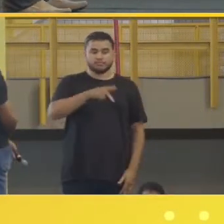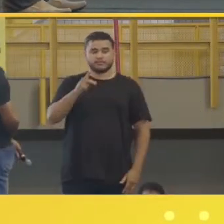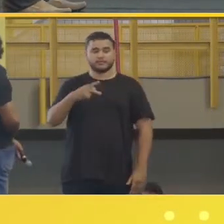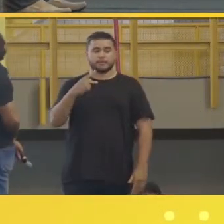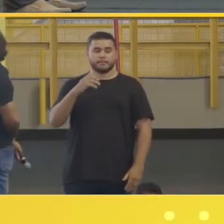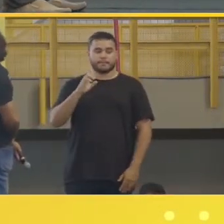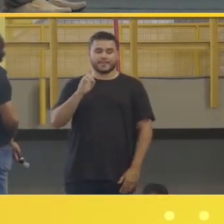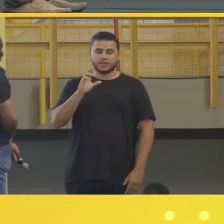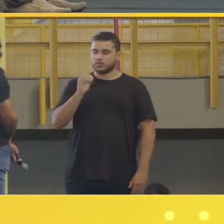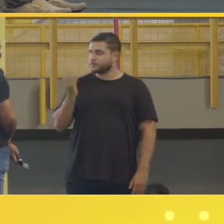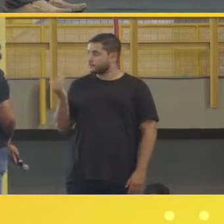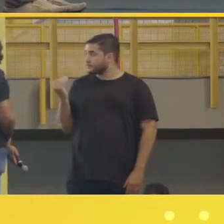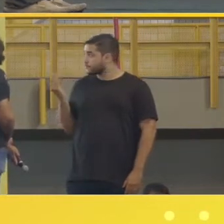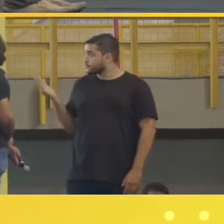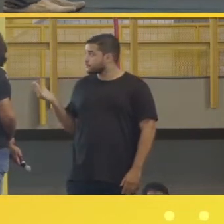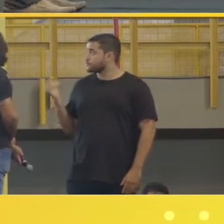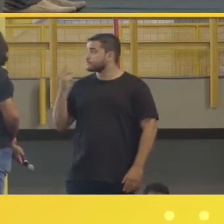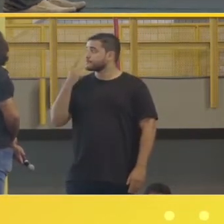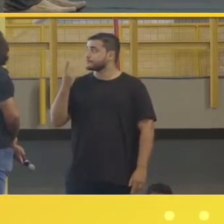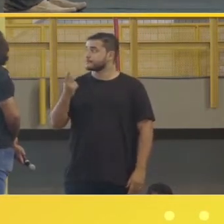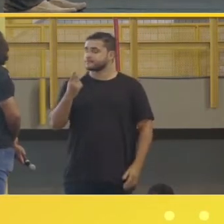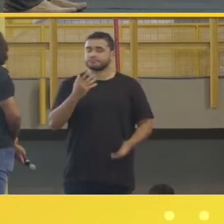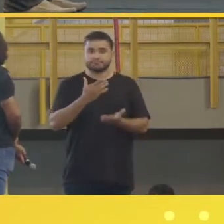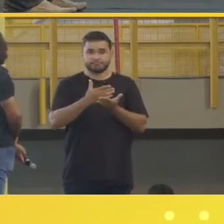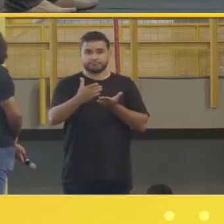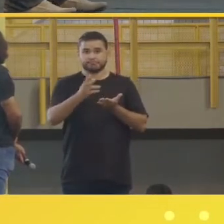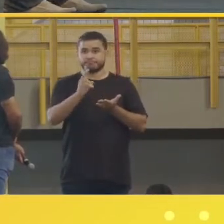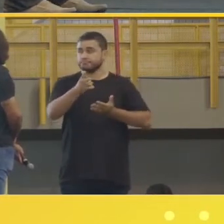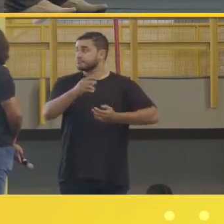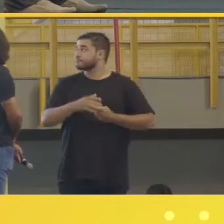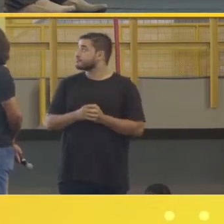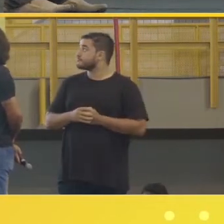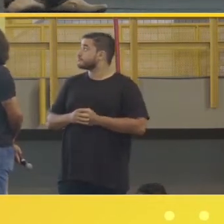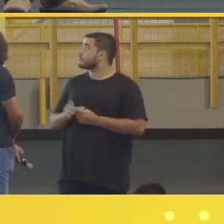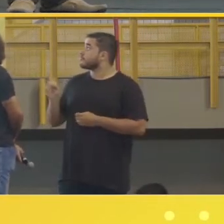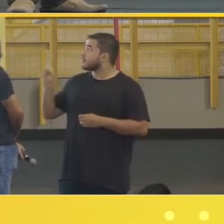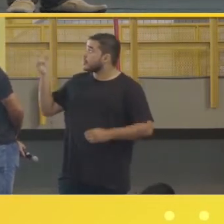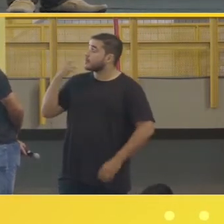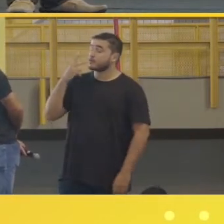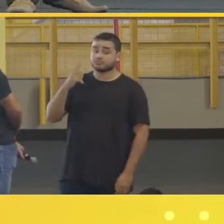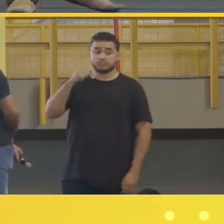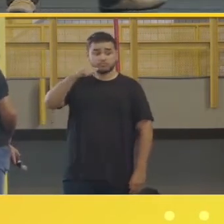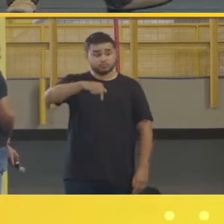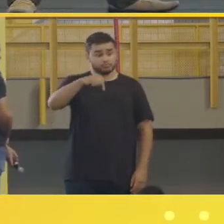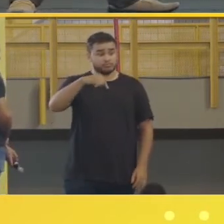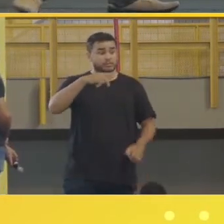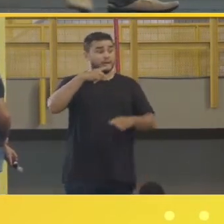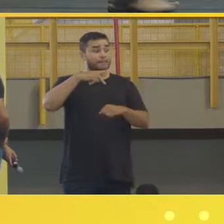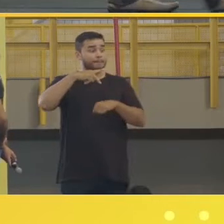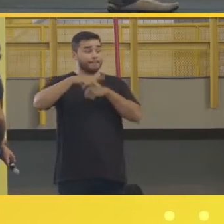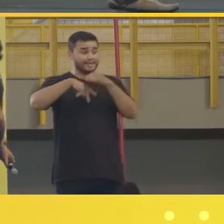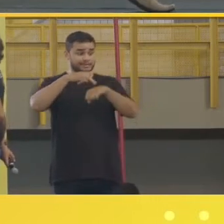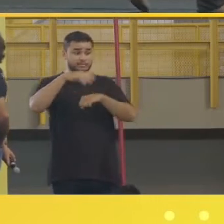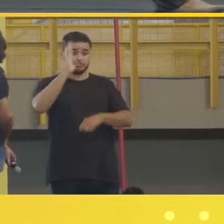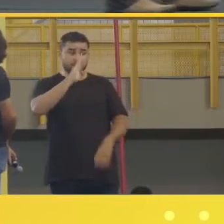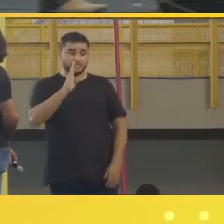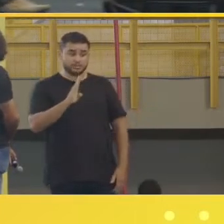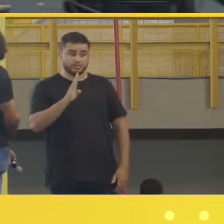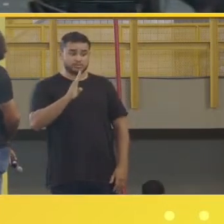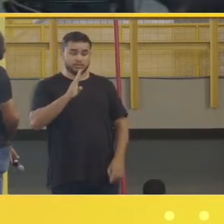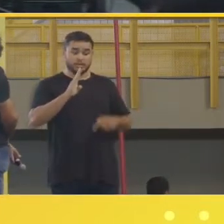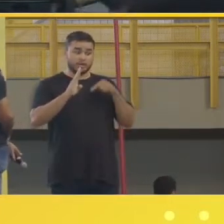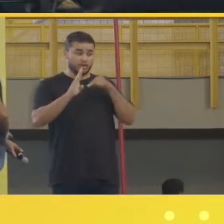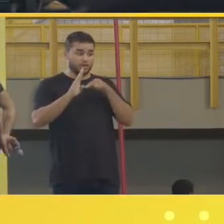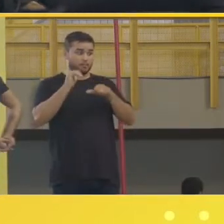Pedro na continuação do processo de independência. Brasil se torna Reino Unido em 1815. Anota